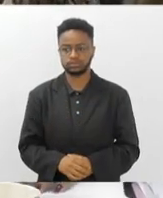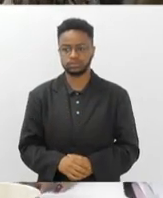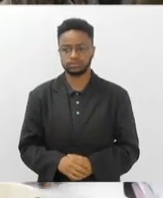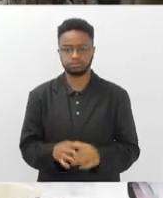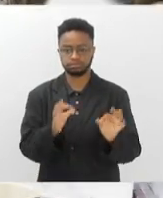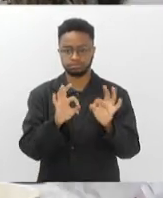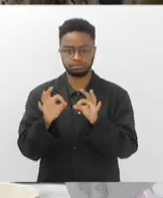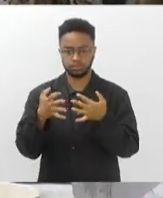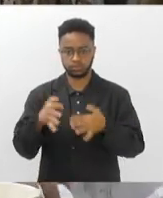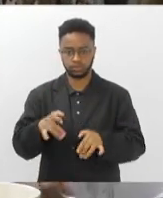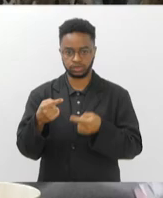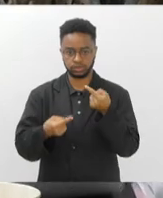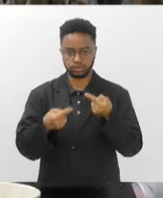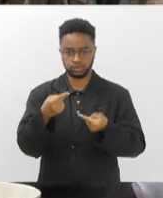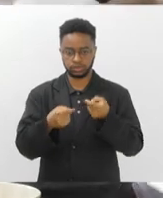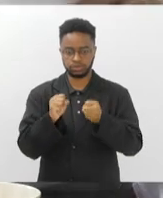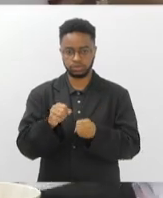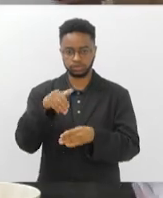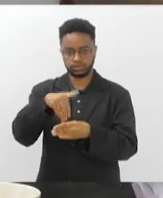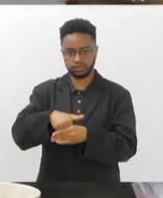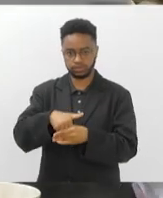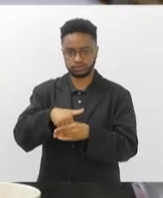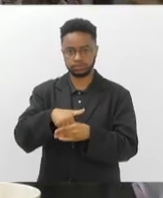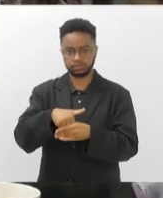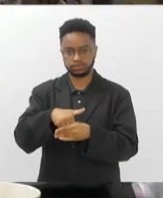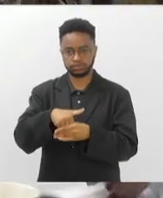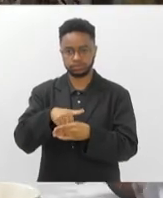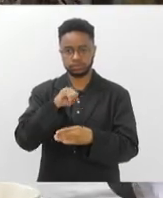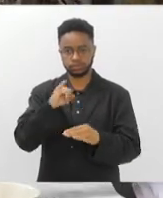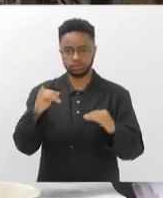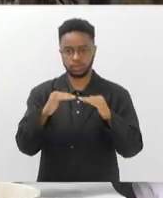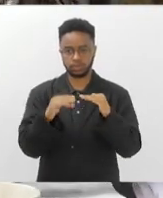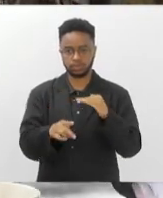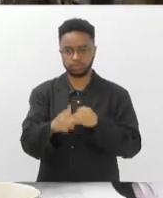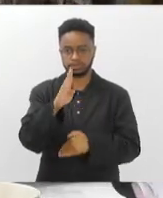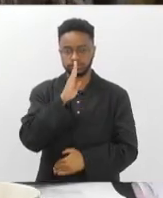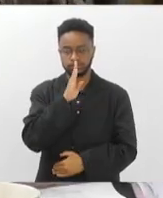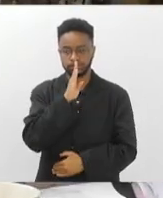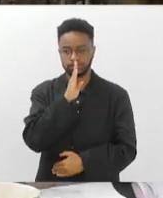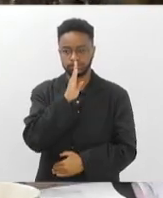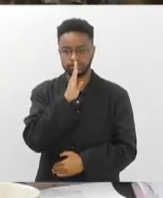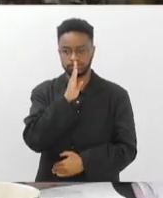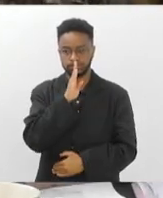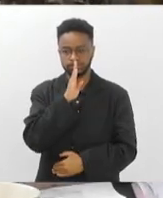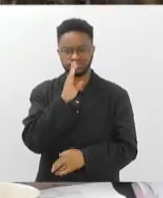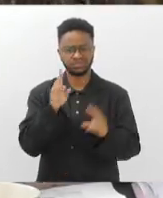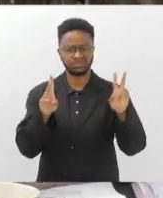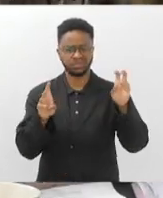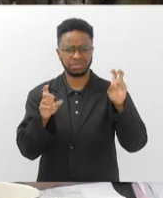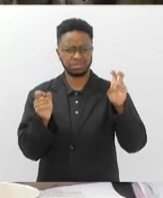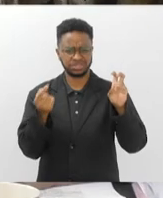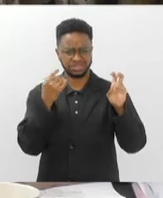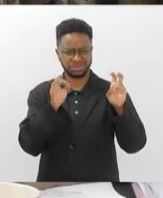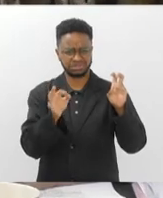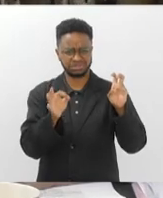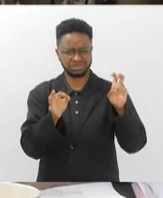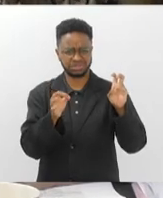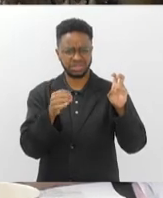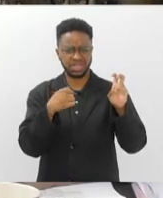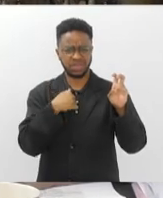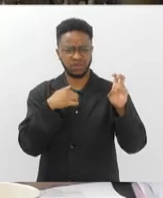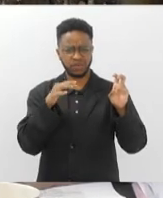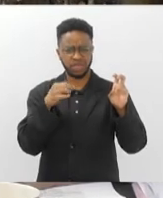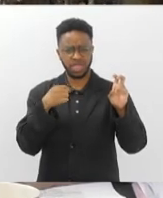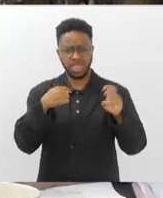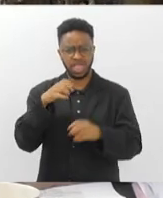Não havendo quem queira discutir, em votação. Senhores que aprovam, permaneçam como estão. O título é estranho, né? Aprovado. É. Eu freio para